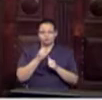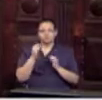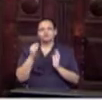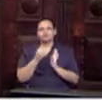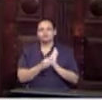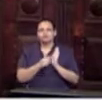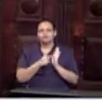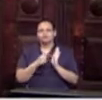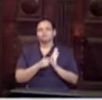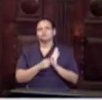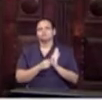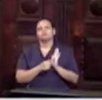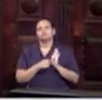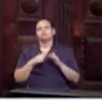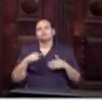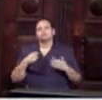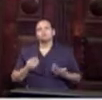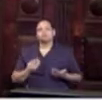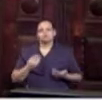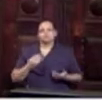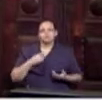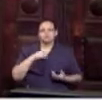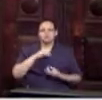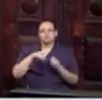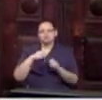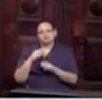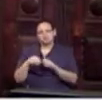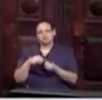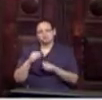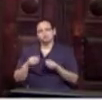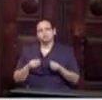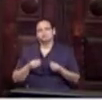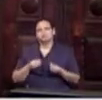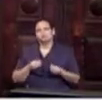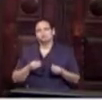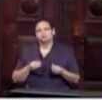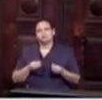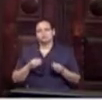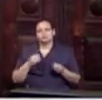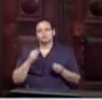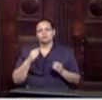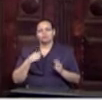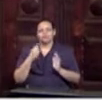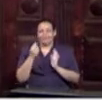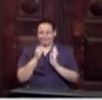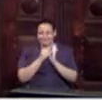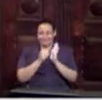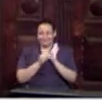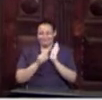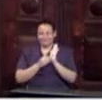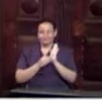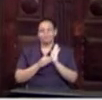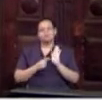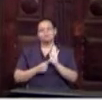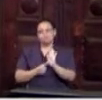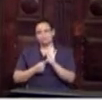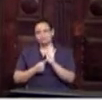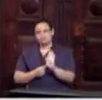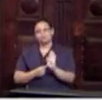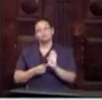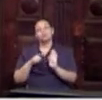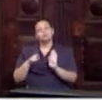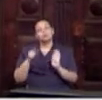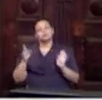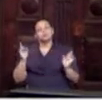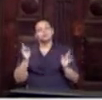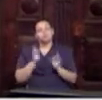da incorporação ou da aglutinação de parte das emendas que foram apresentadas. Ele, então, concluiu